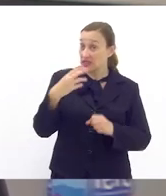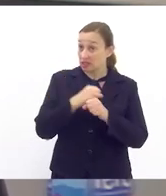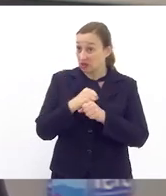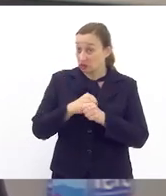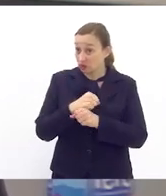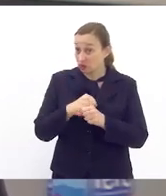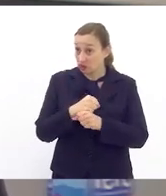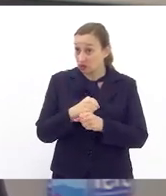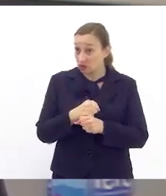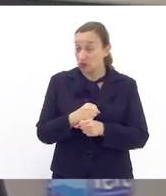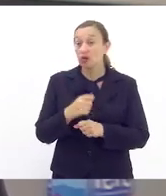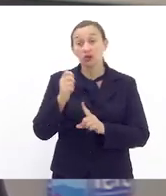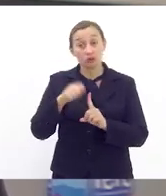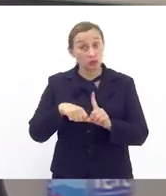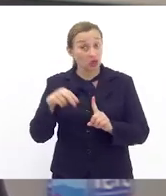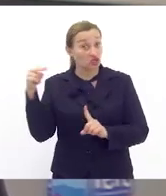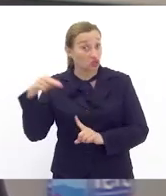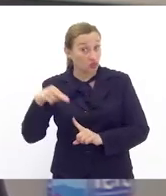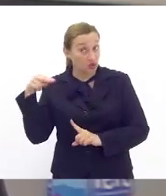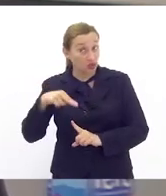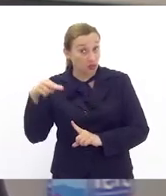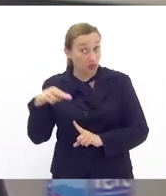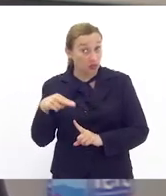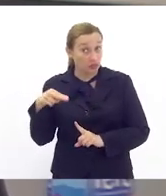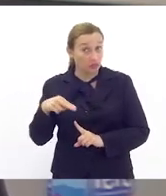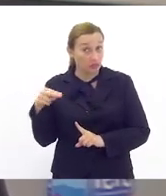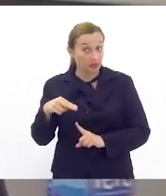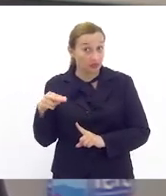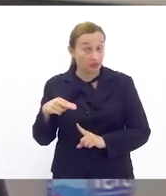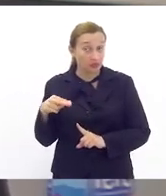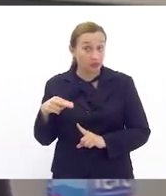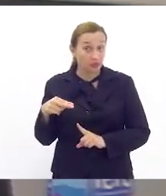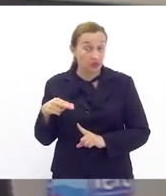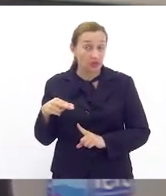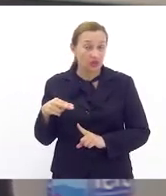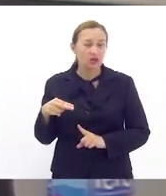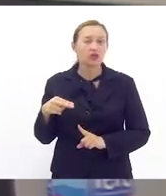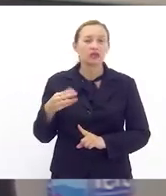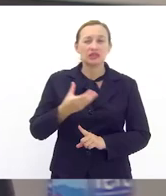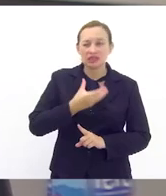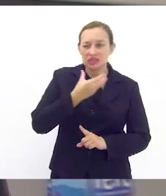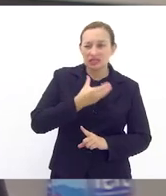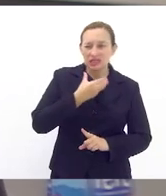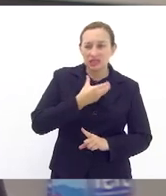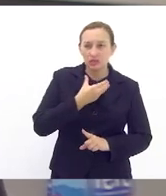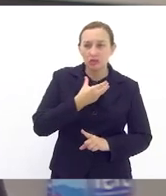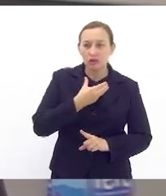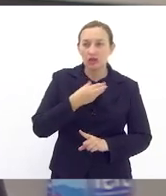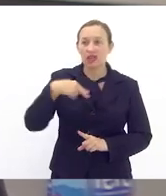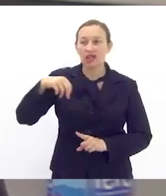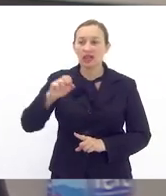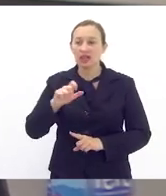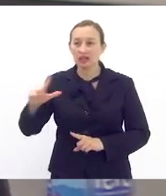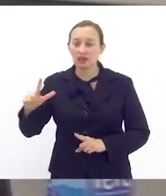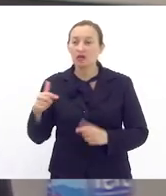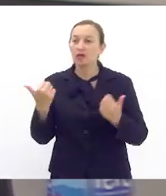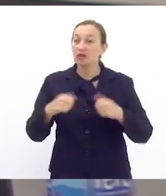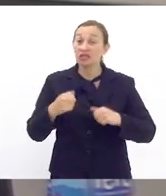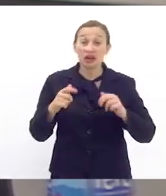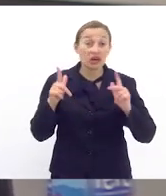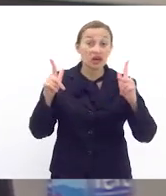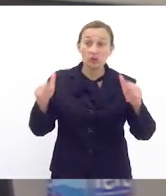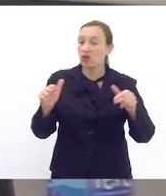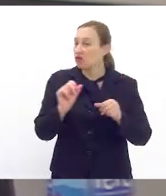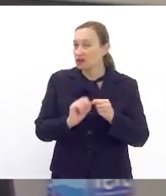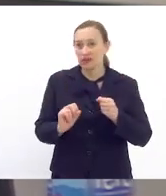no mês de novembro a concessão tem vai vencer em dezembro aí não precisará fazer a mesma